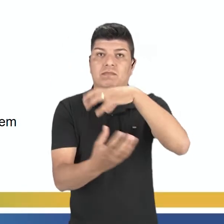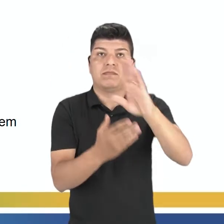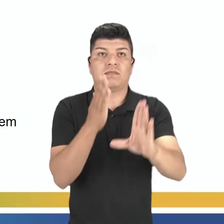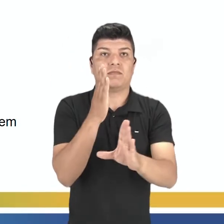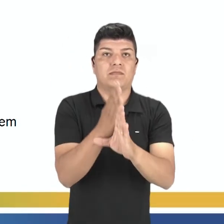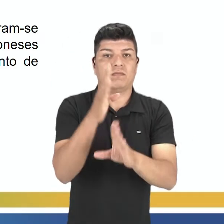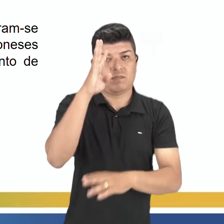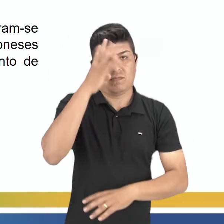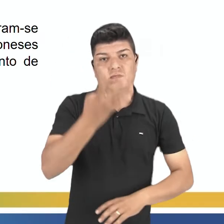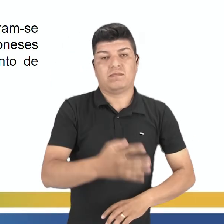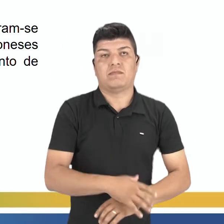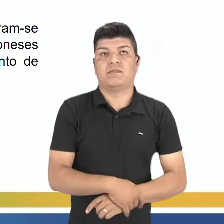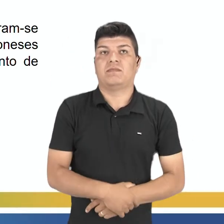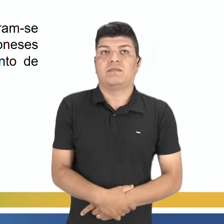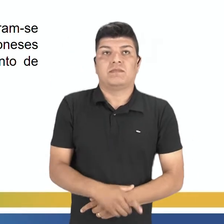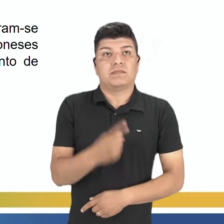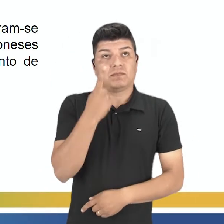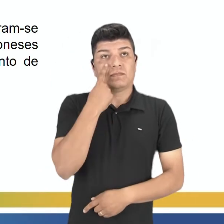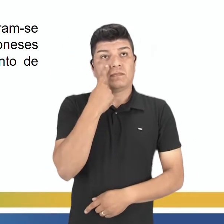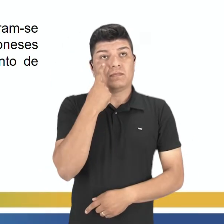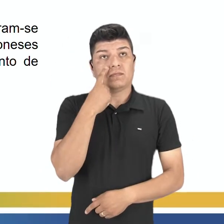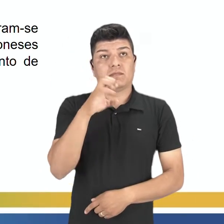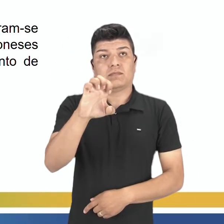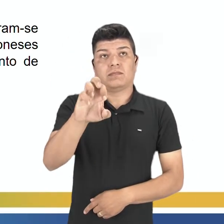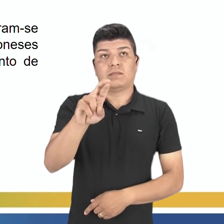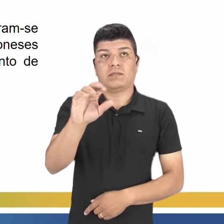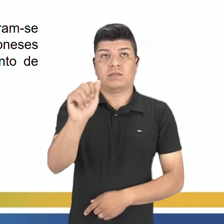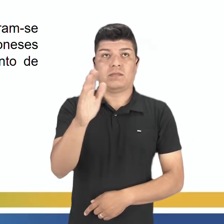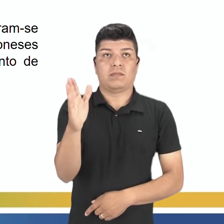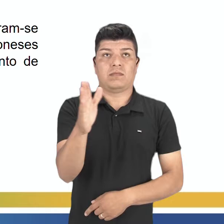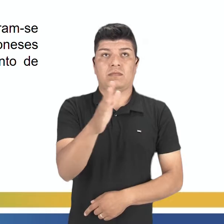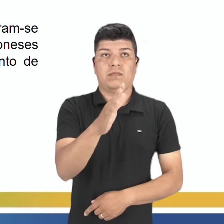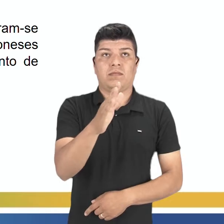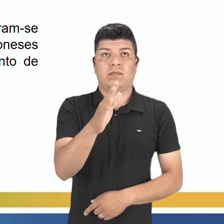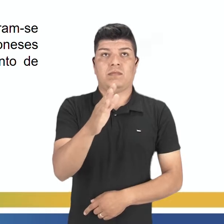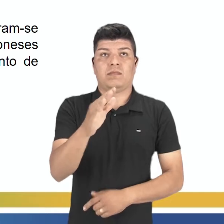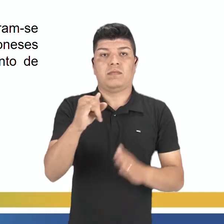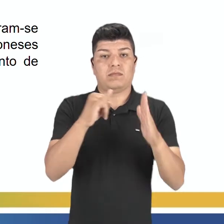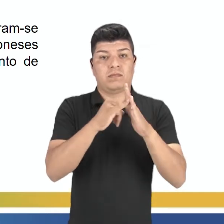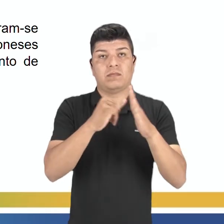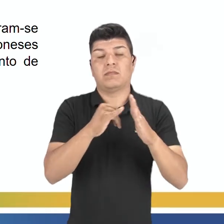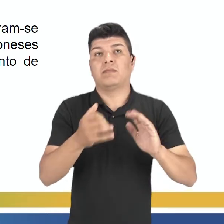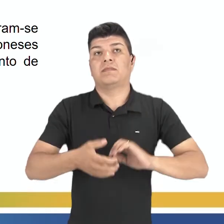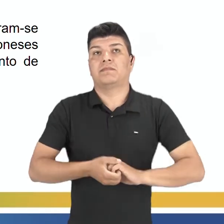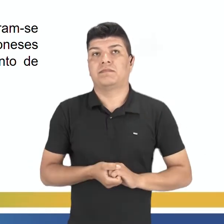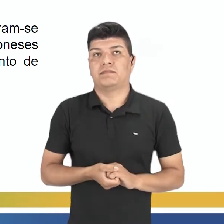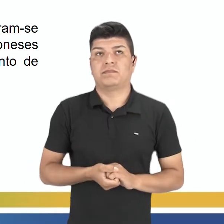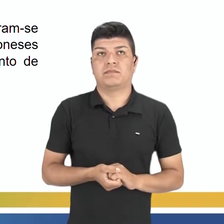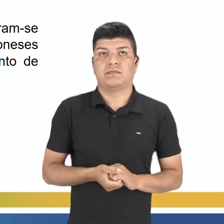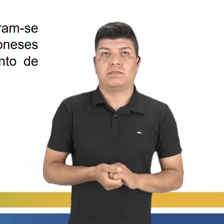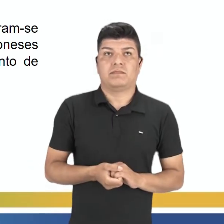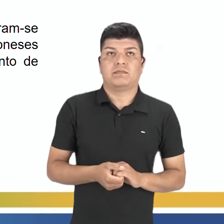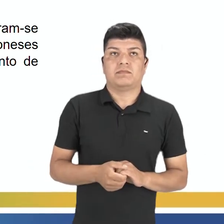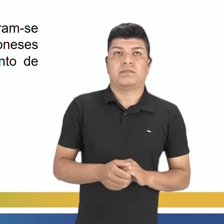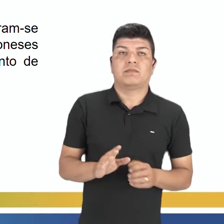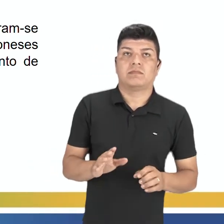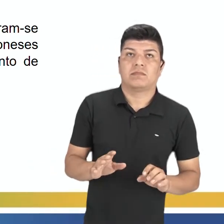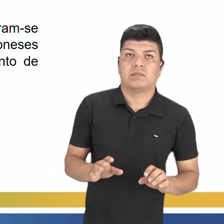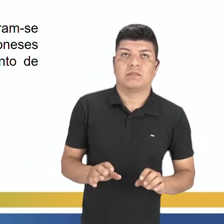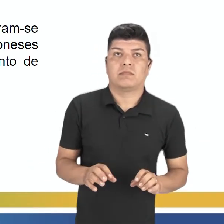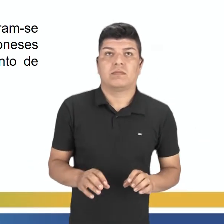tipo de decisão. Dá uma olhada aí que a era das instituições, né? Vão chamar uma espécie de Assembleia